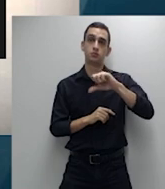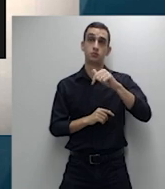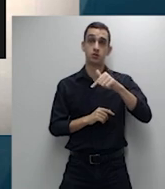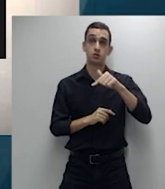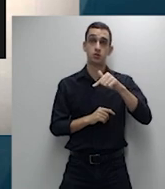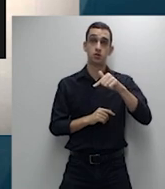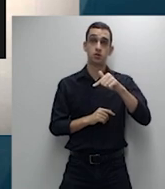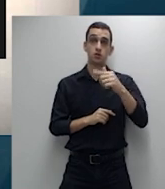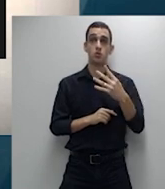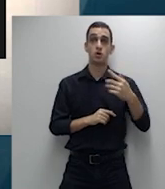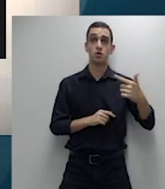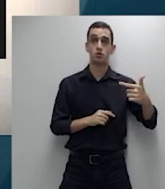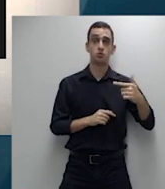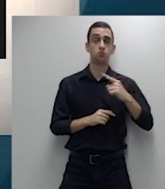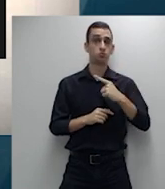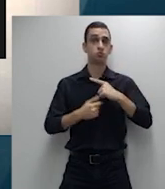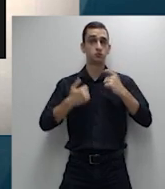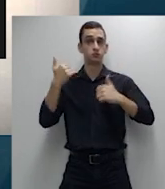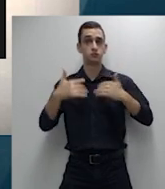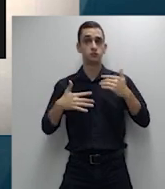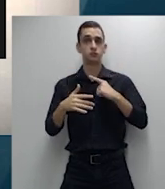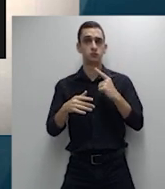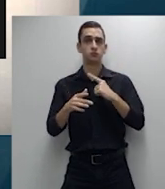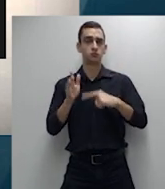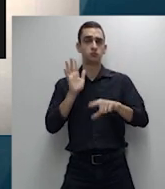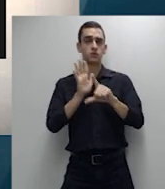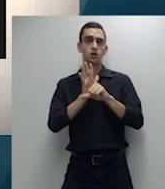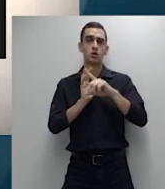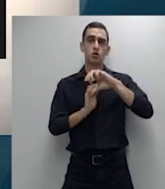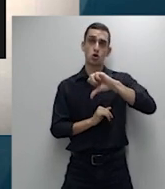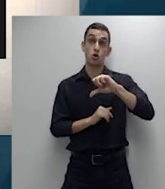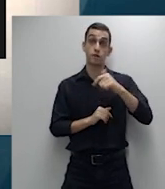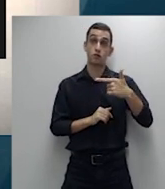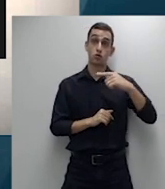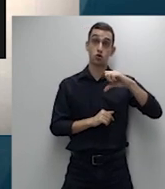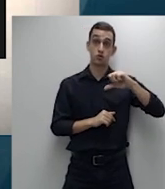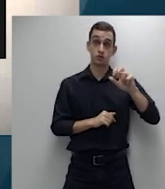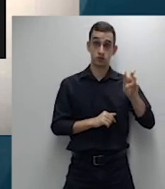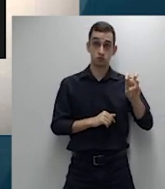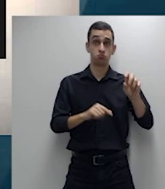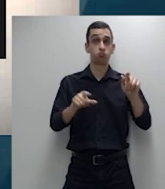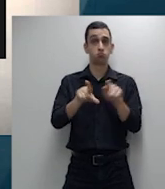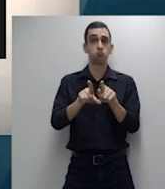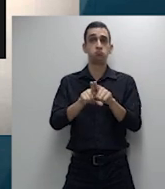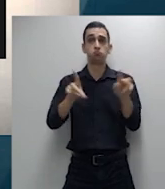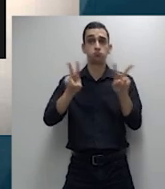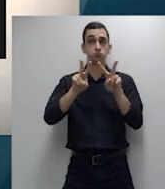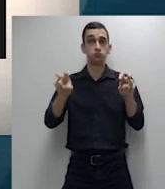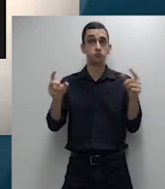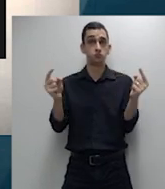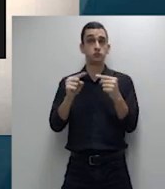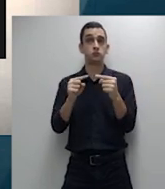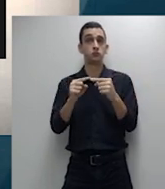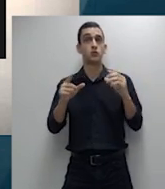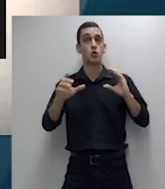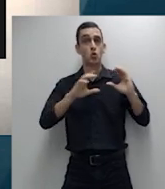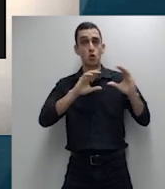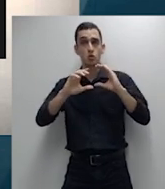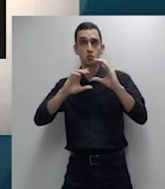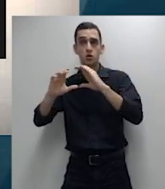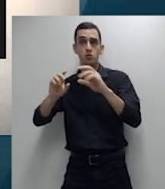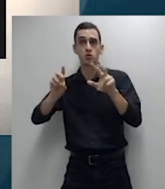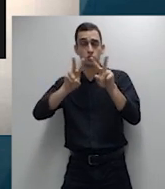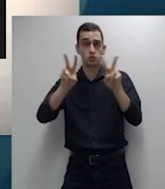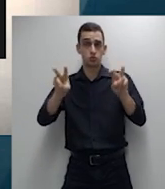nós temos ali mínima a lei 92 95 também regulando o setor de telecomunicações cujo